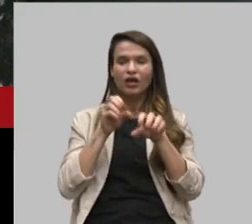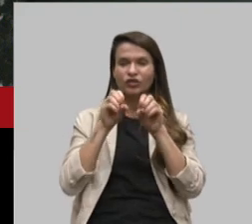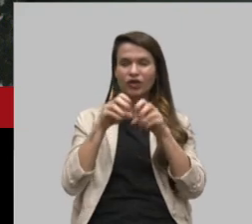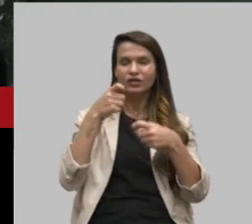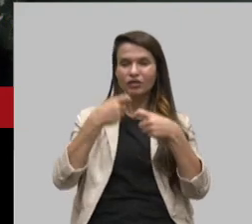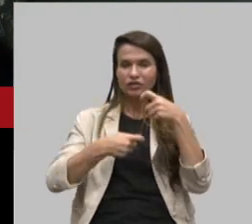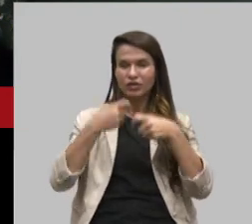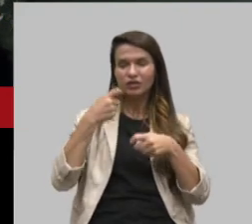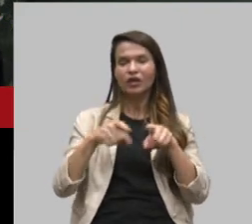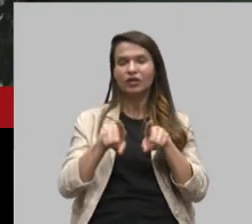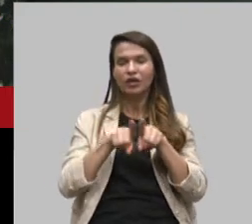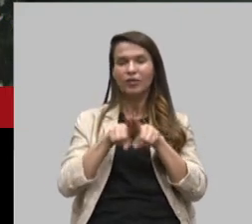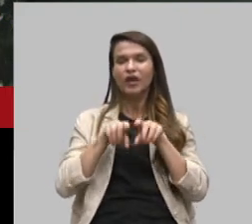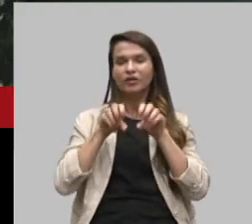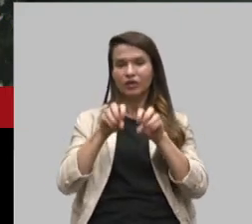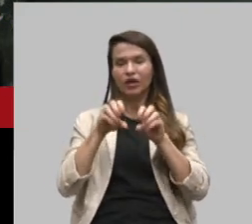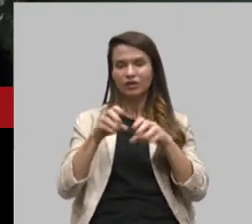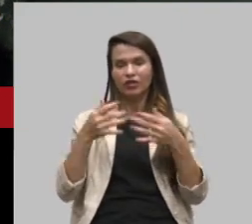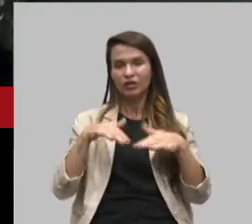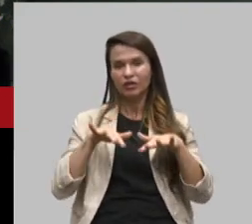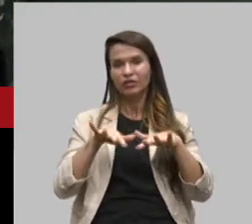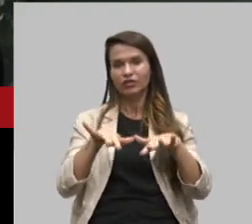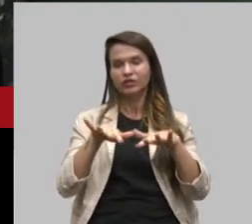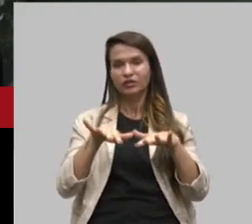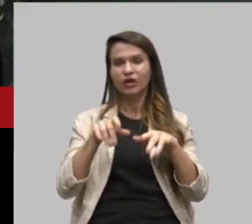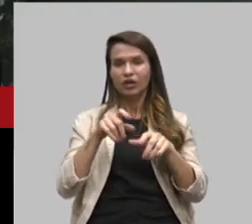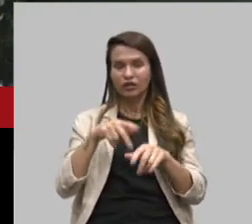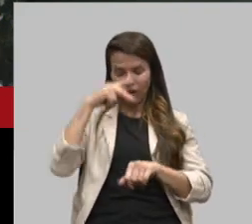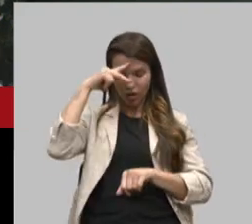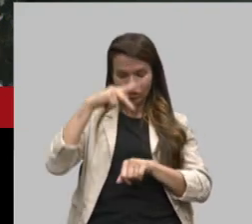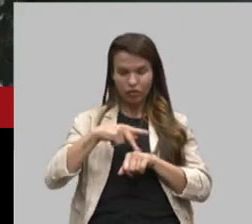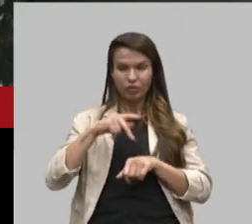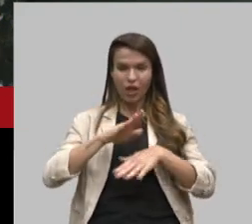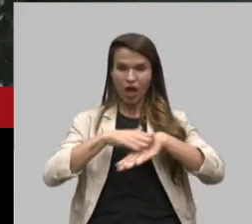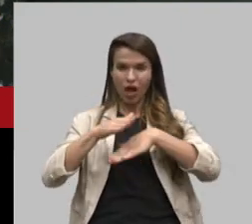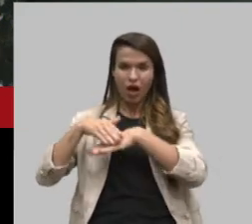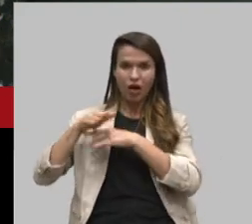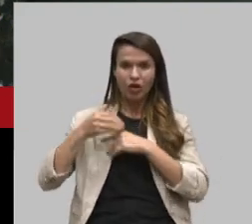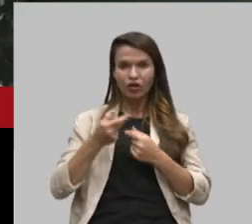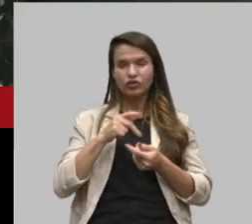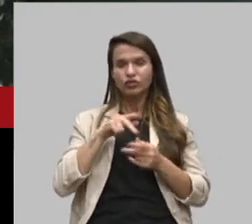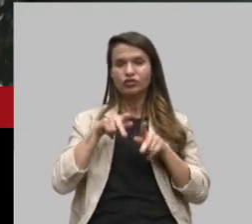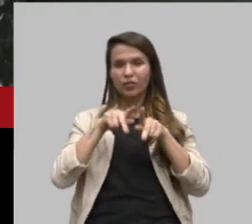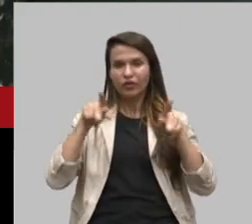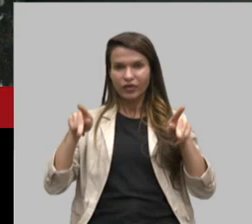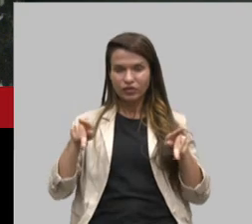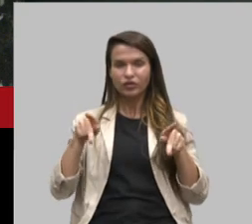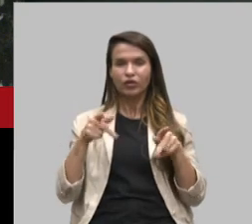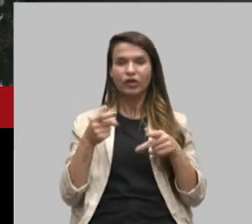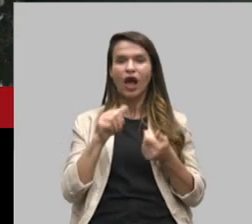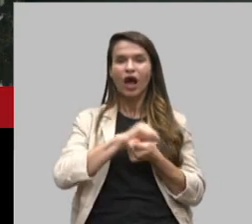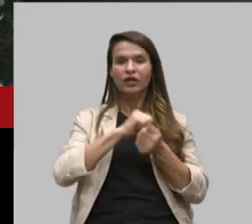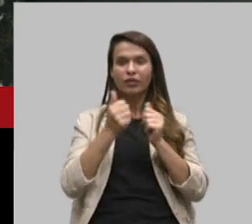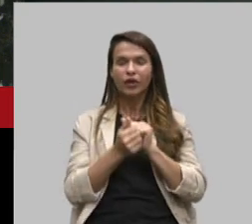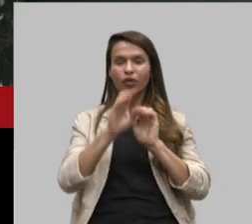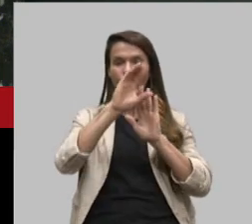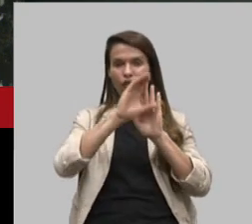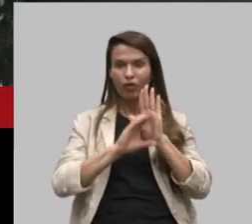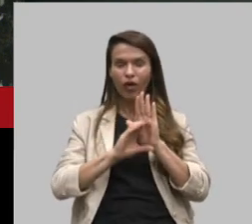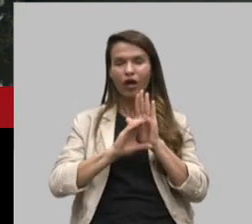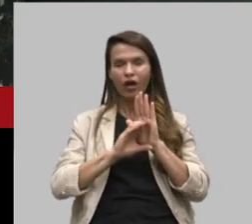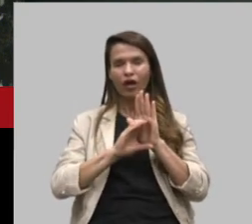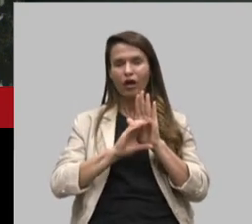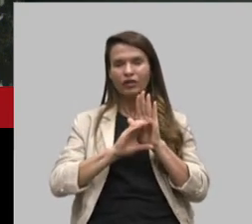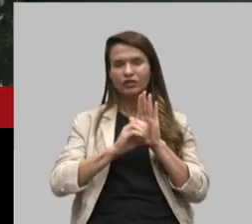educação inclusiva dando autonomia aos professores para Inovar em sala de aula e adaptar o currículo às necessidades